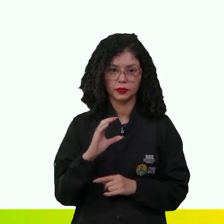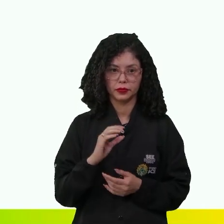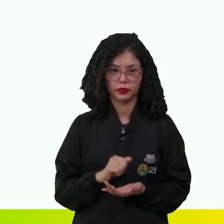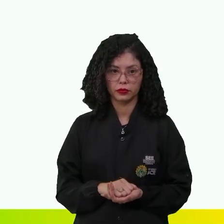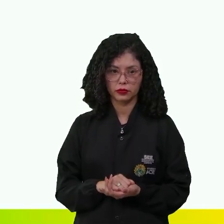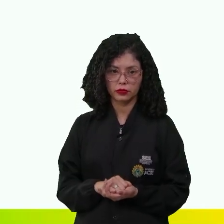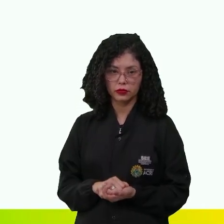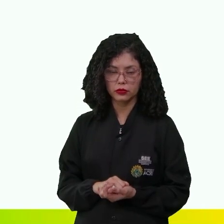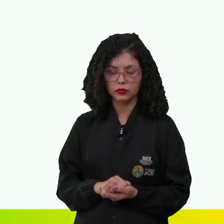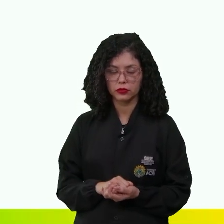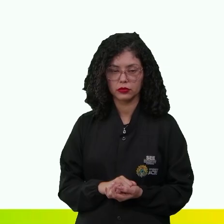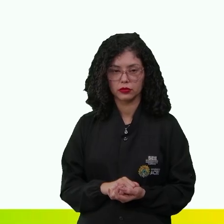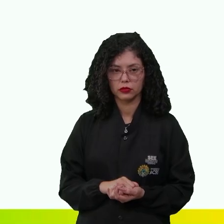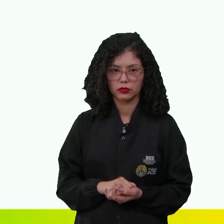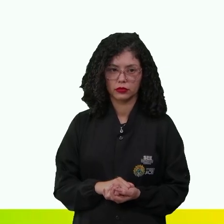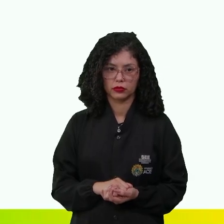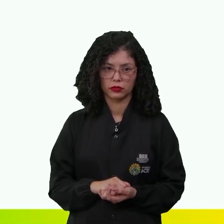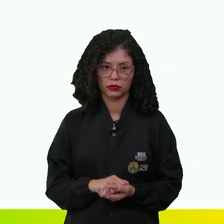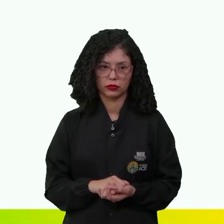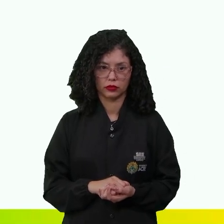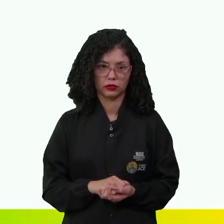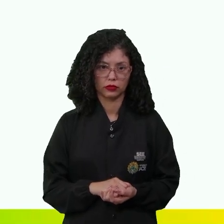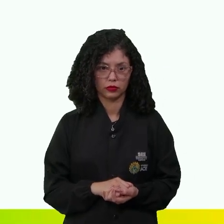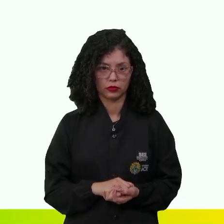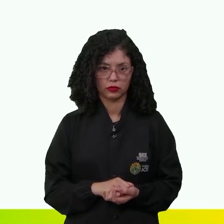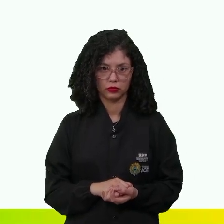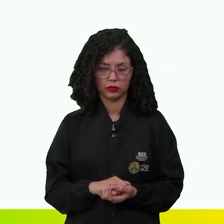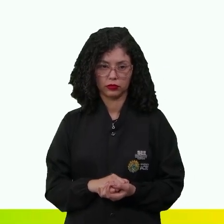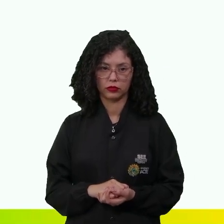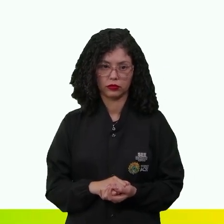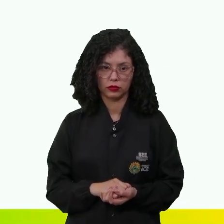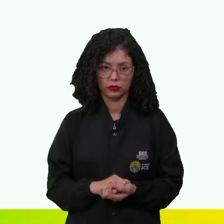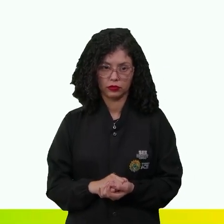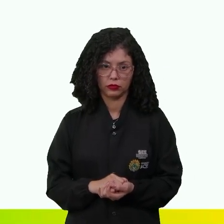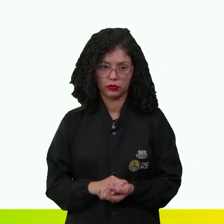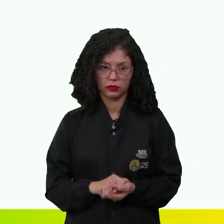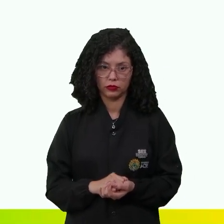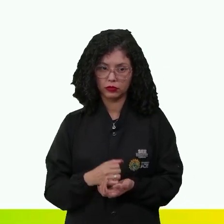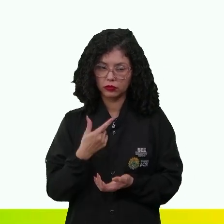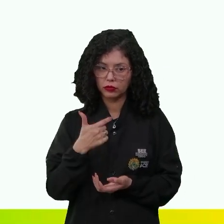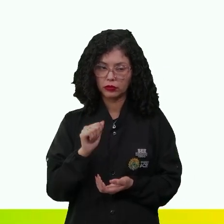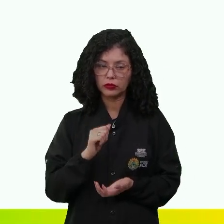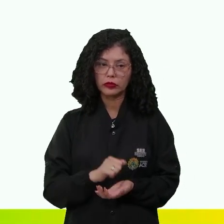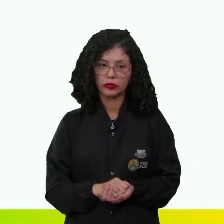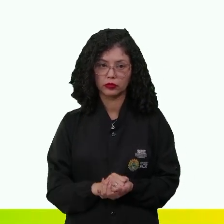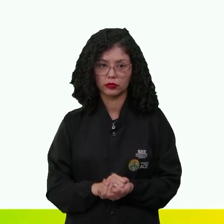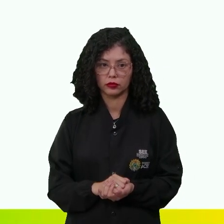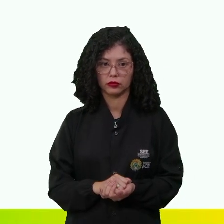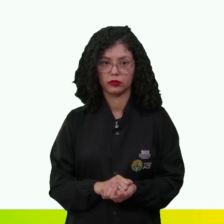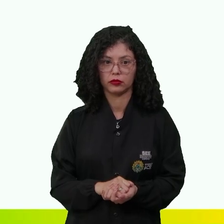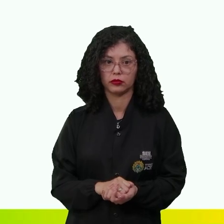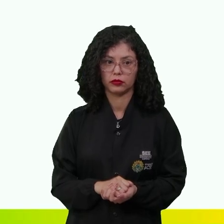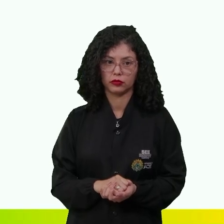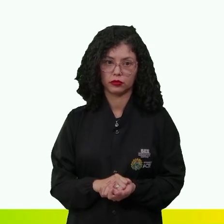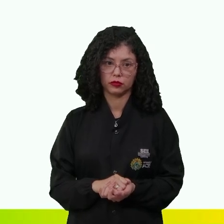C, nós temos 2 embalagens de 250 gramas. Isso aqui vai dar R$